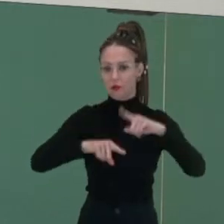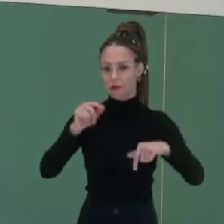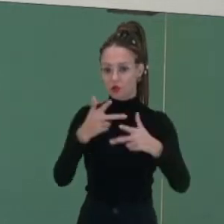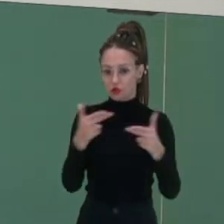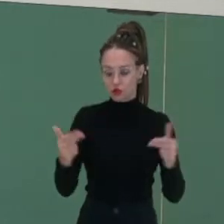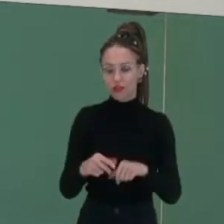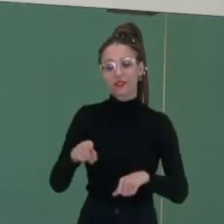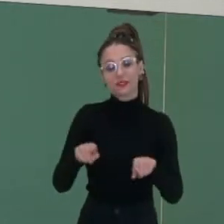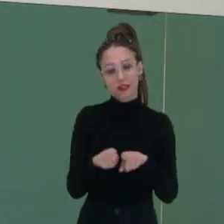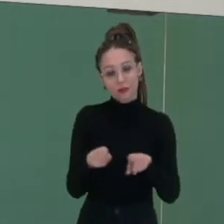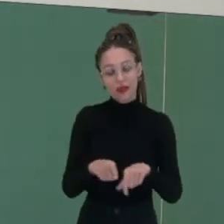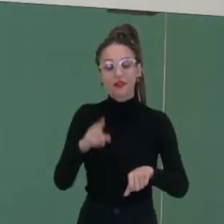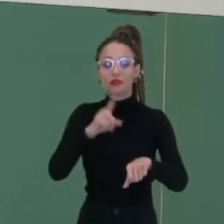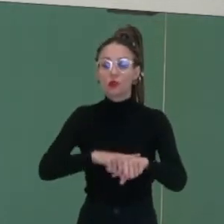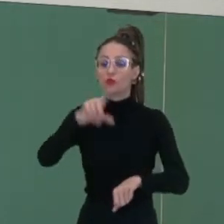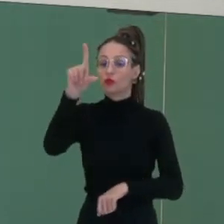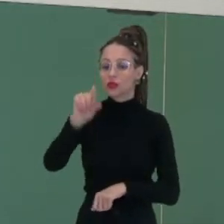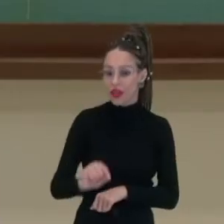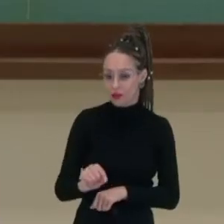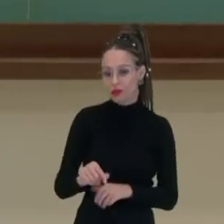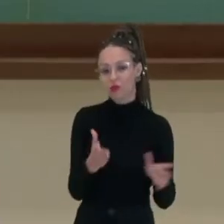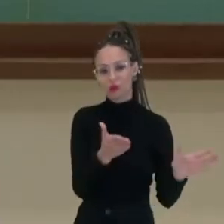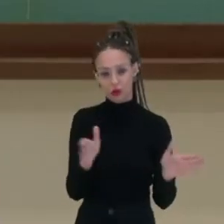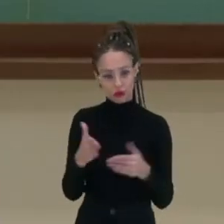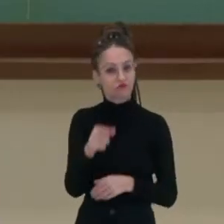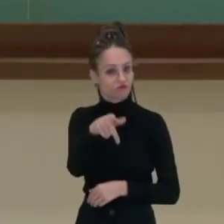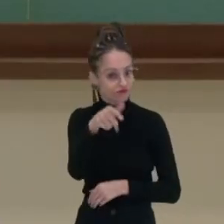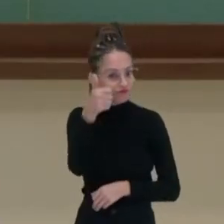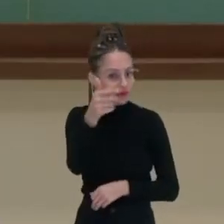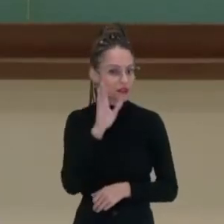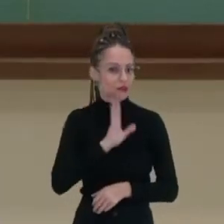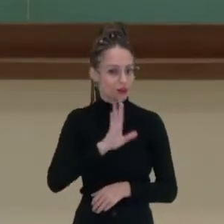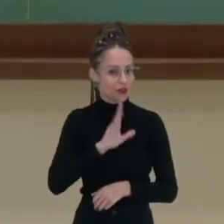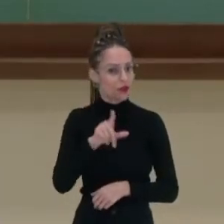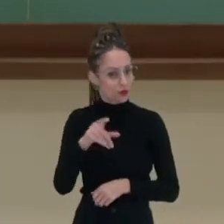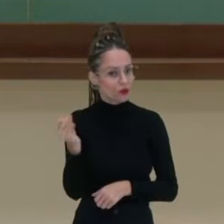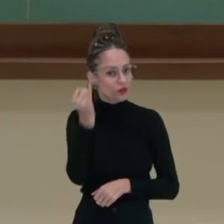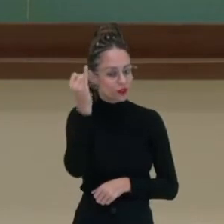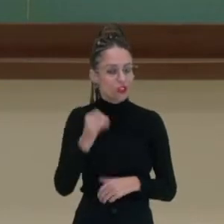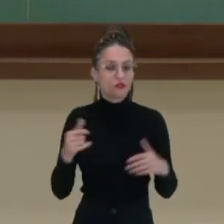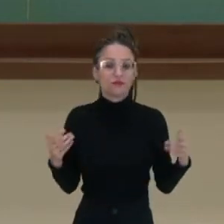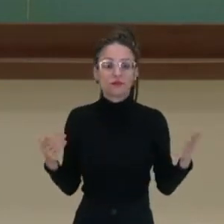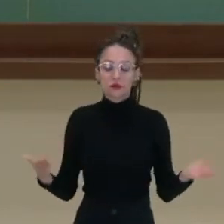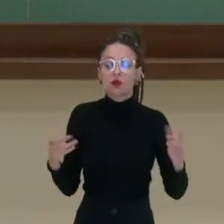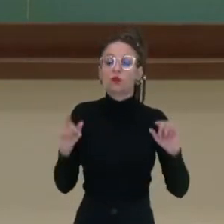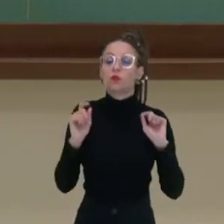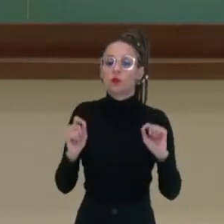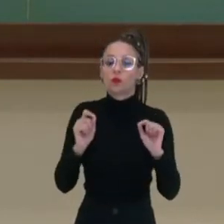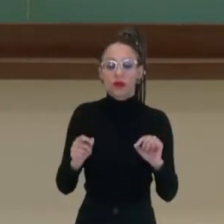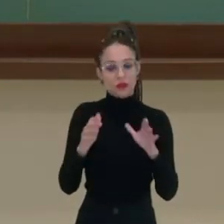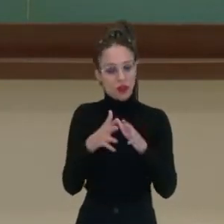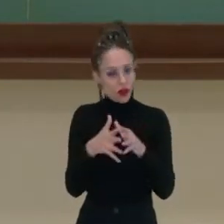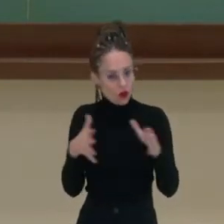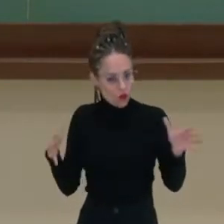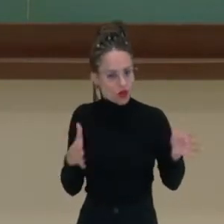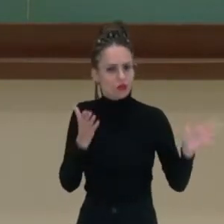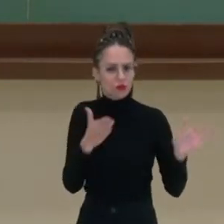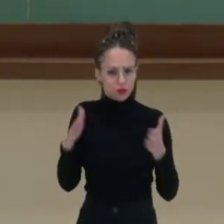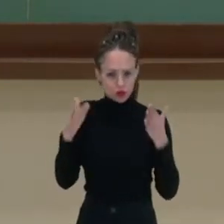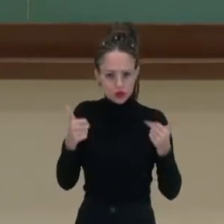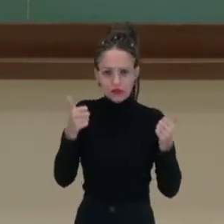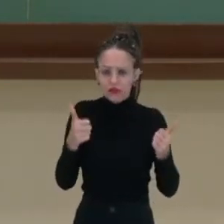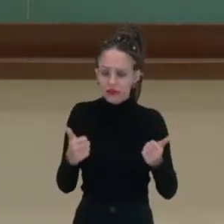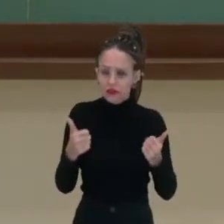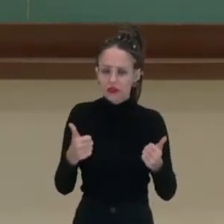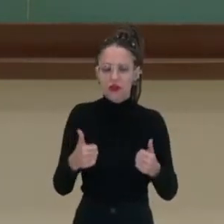do tempo de produção. Isso é bem legal, isso é bem importante, hein? Então, houve um aumento da produtividade,